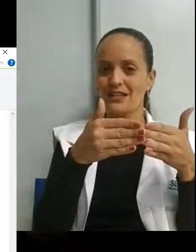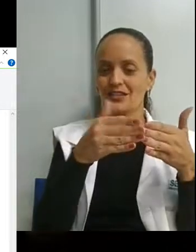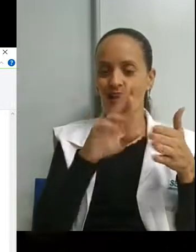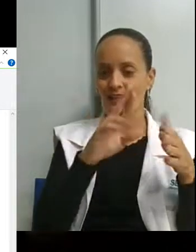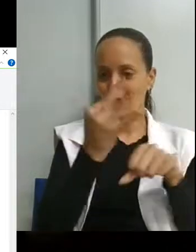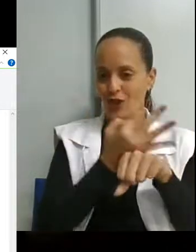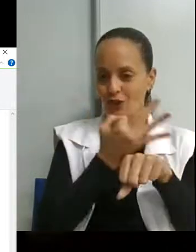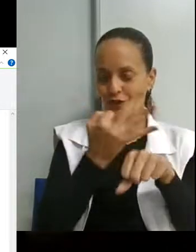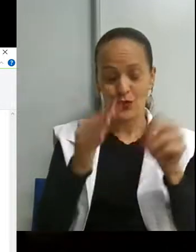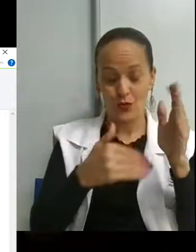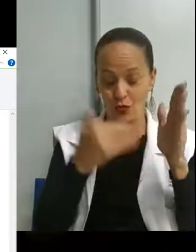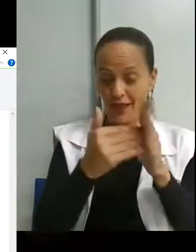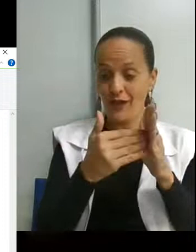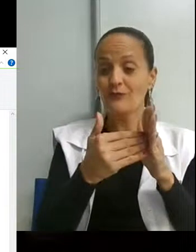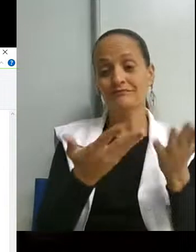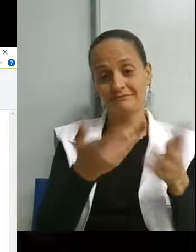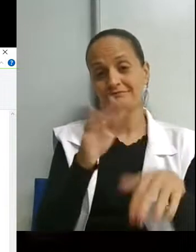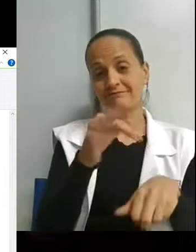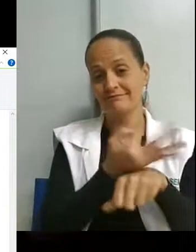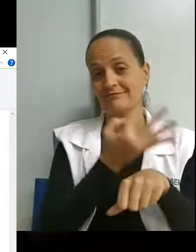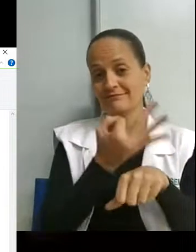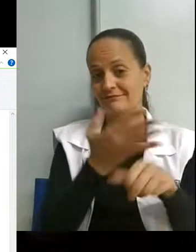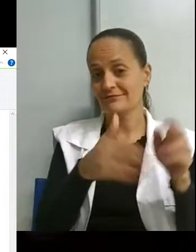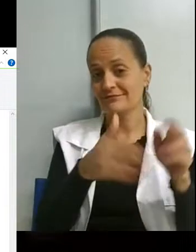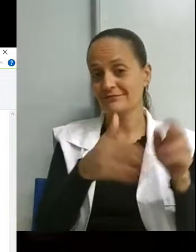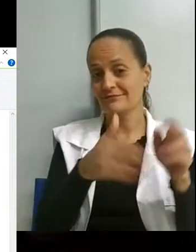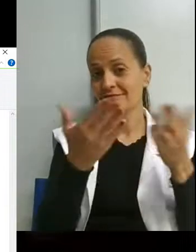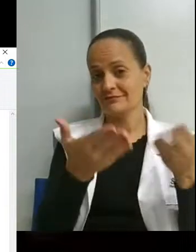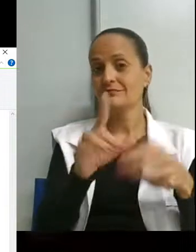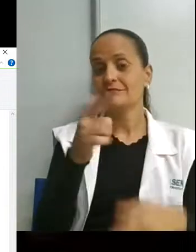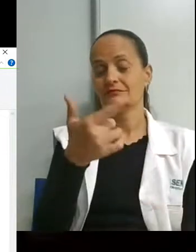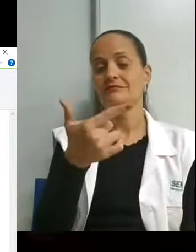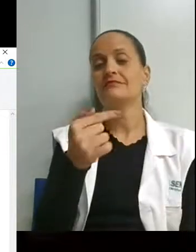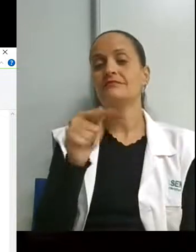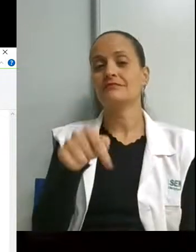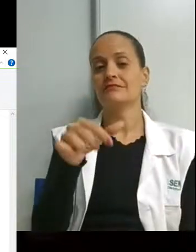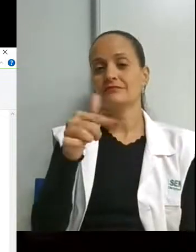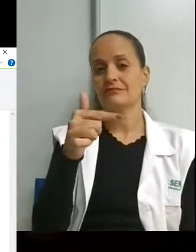27,27 o quê? Ohms. Essa é a resistência total.